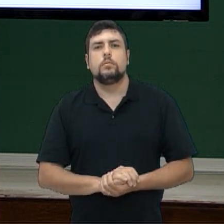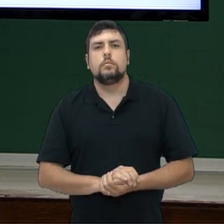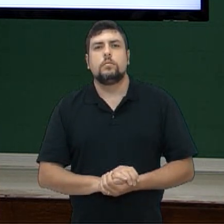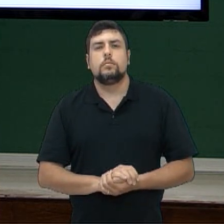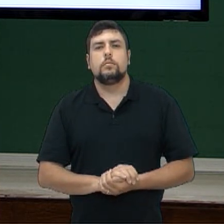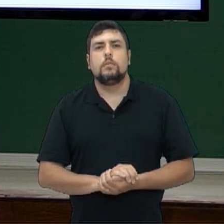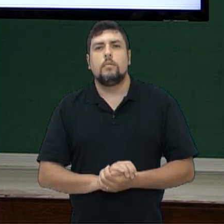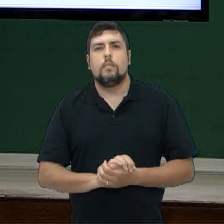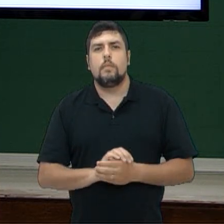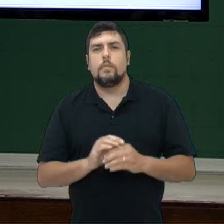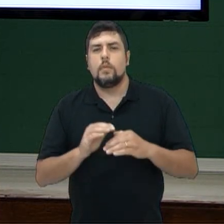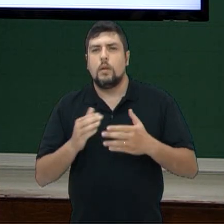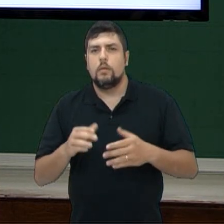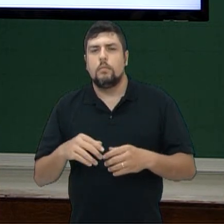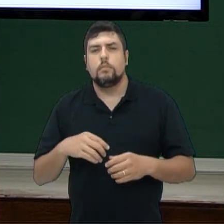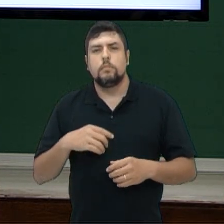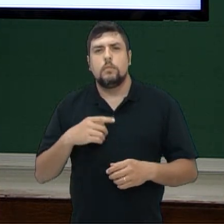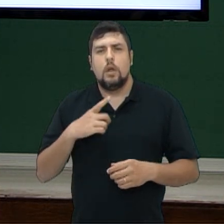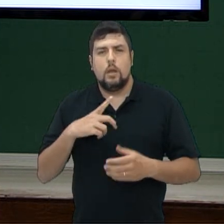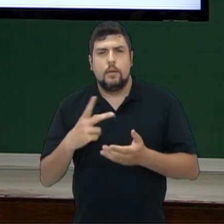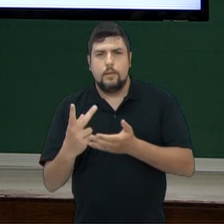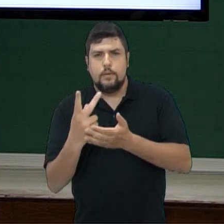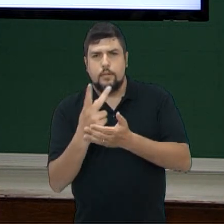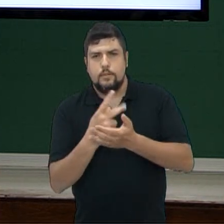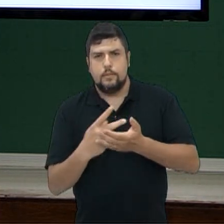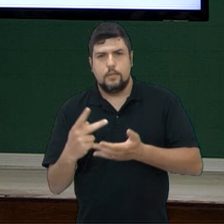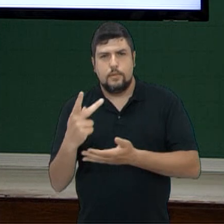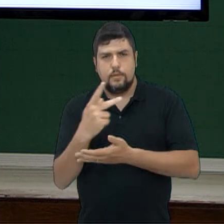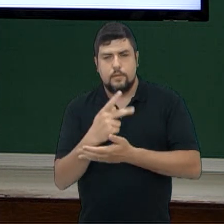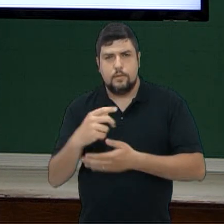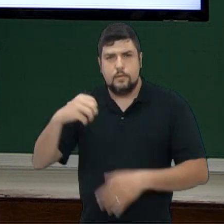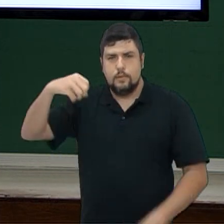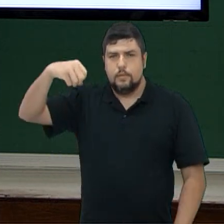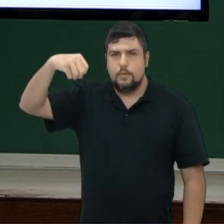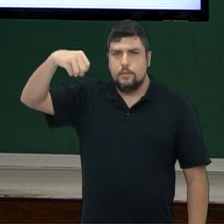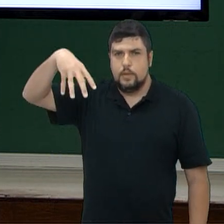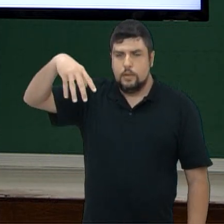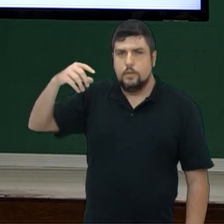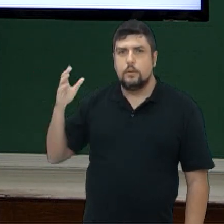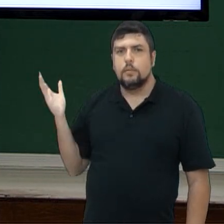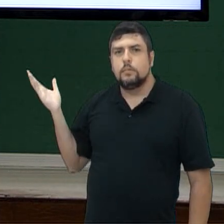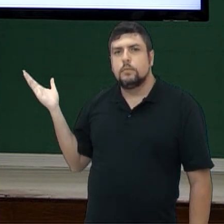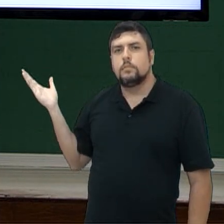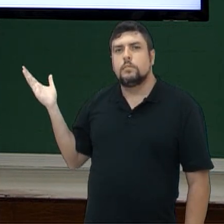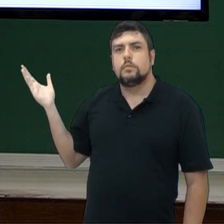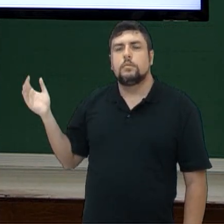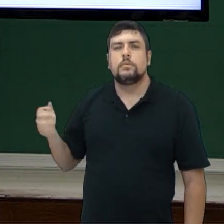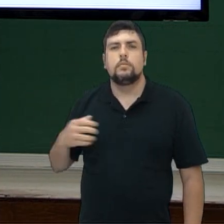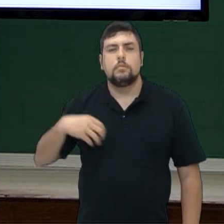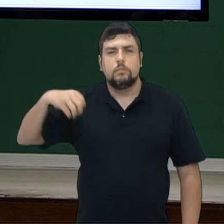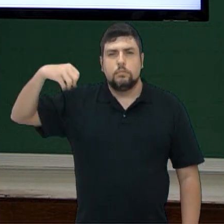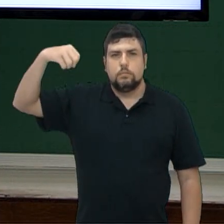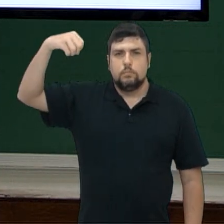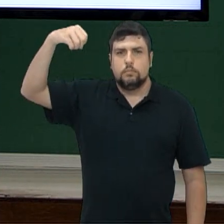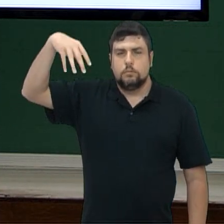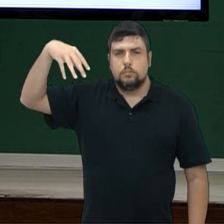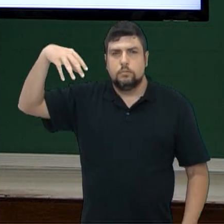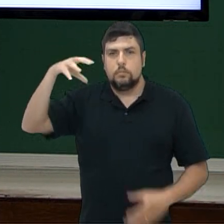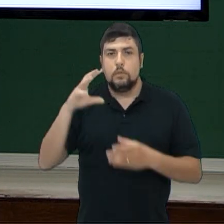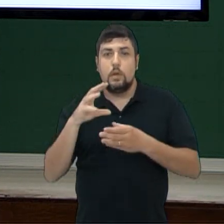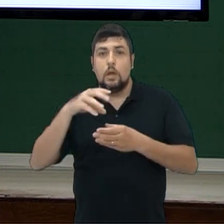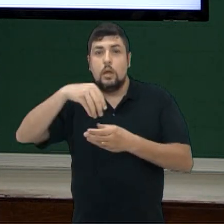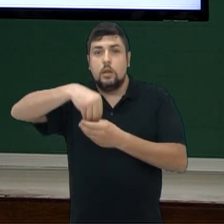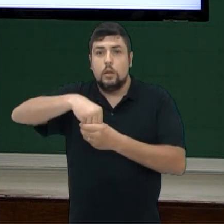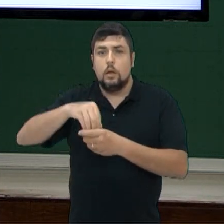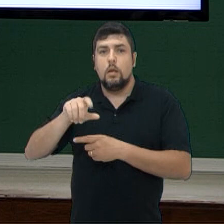nós temos a figura de uma lâmpada de LED, né? E a lâmpada de LED nós colocamos aqui